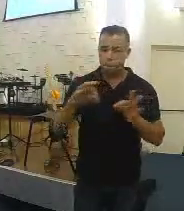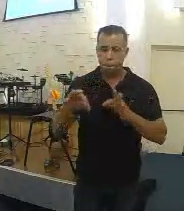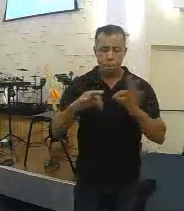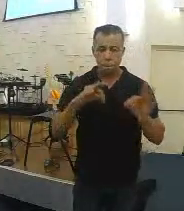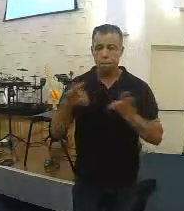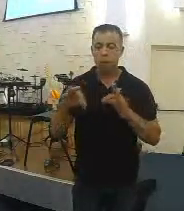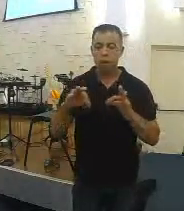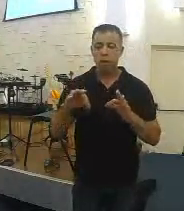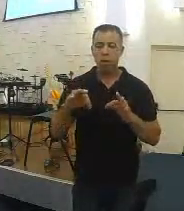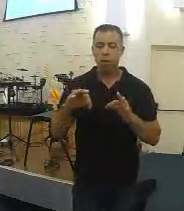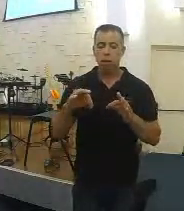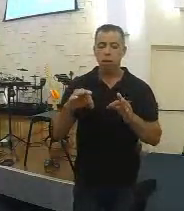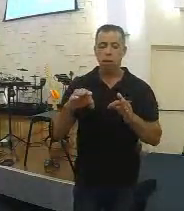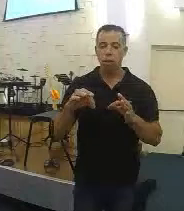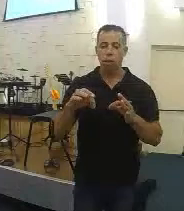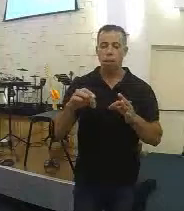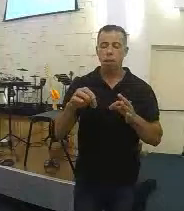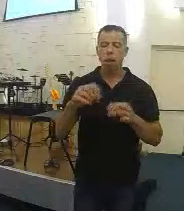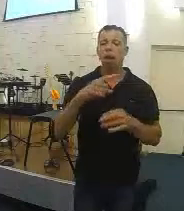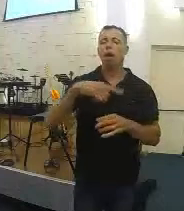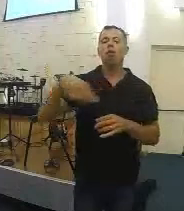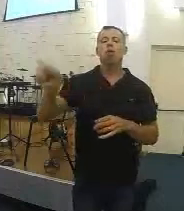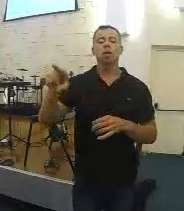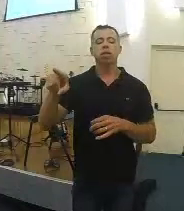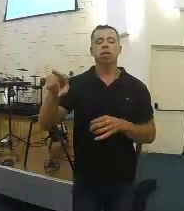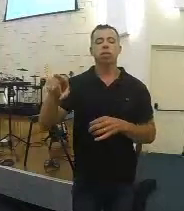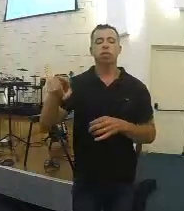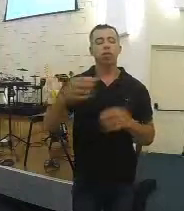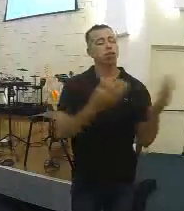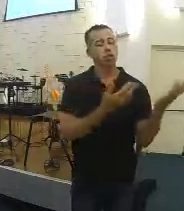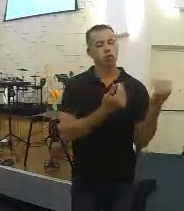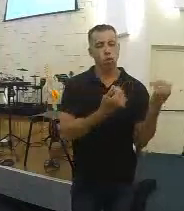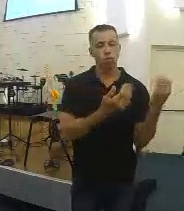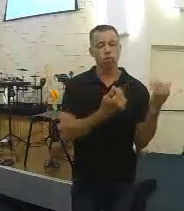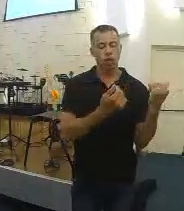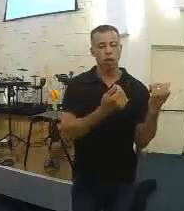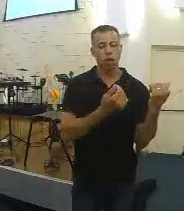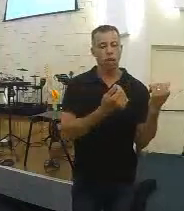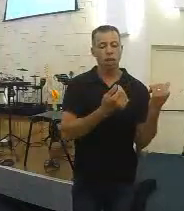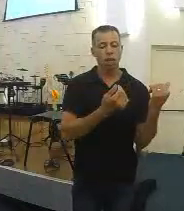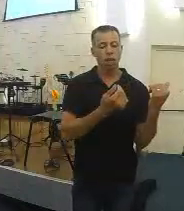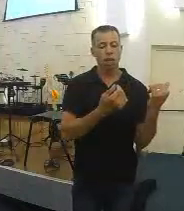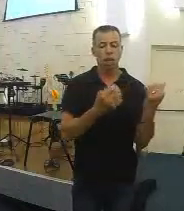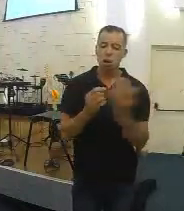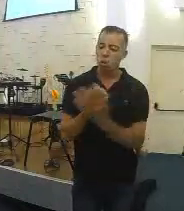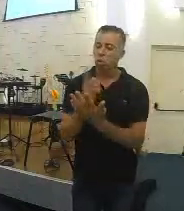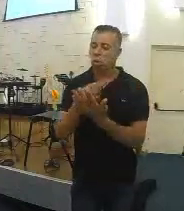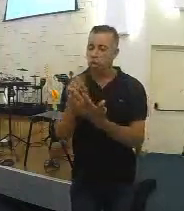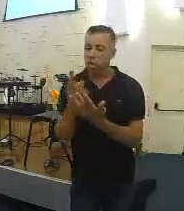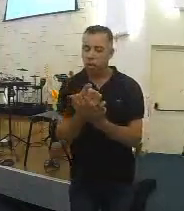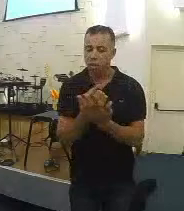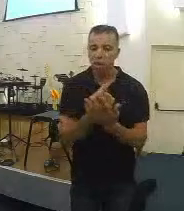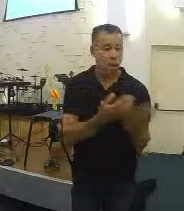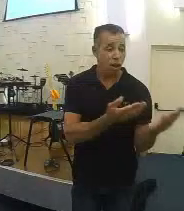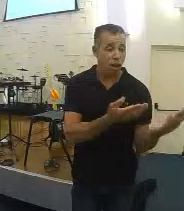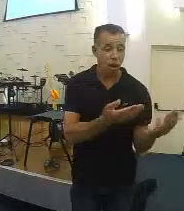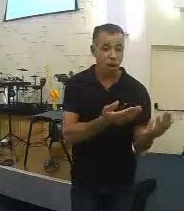está indo? Você que é jovem, que tem sido muitas vezes convidado a integrar a cultura do